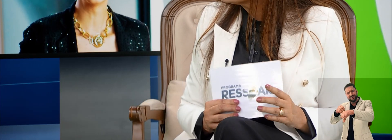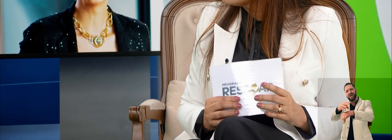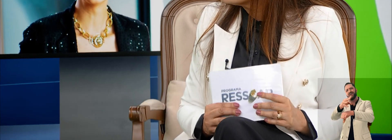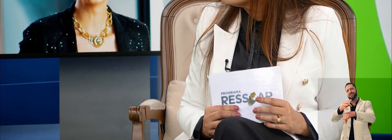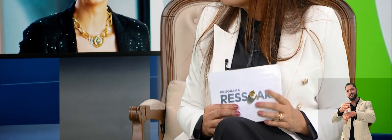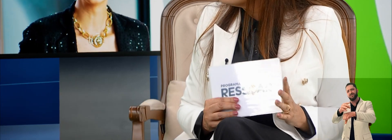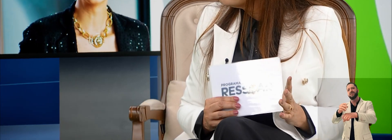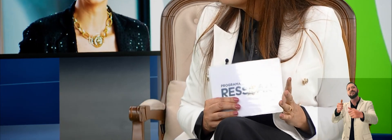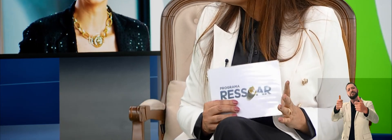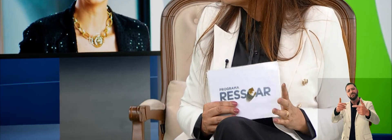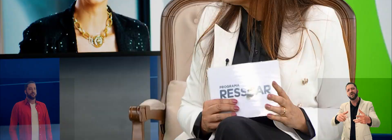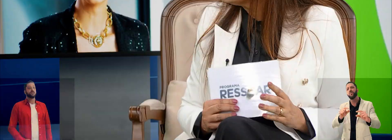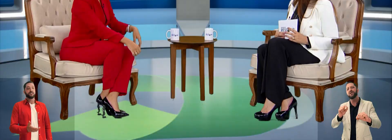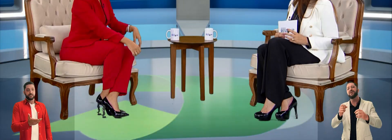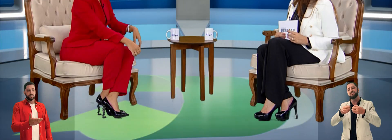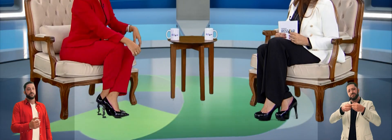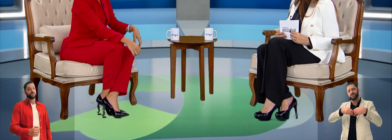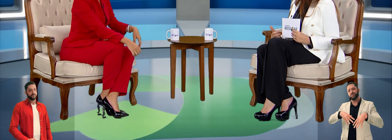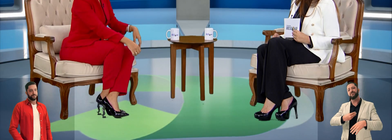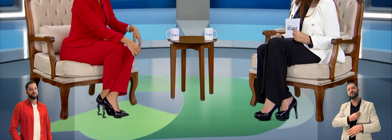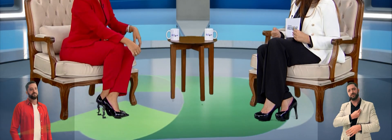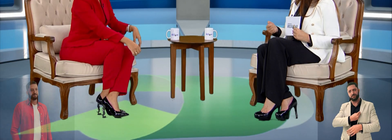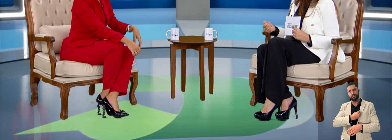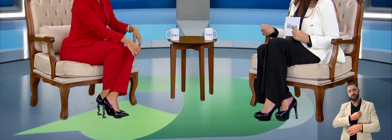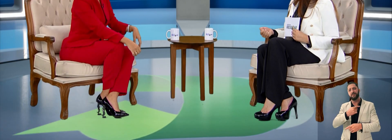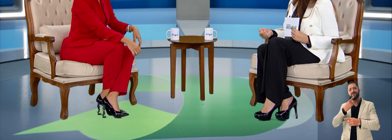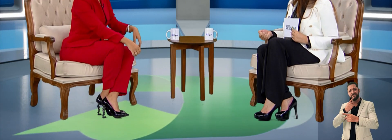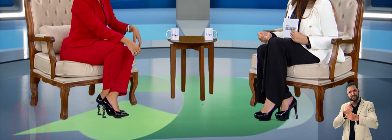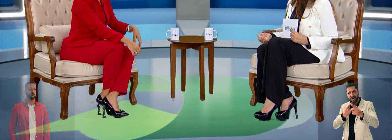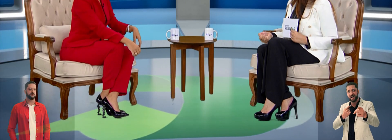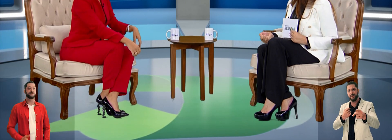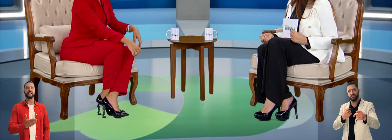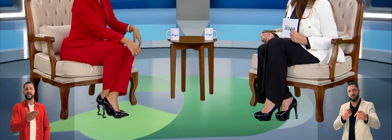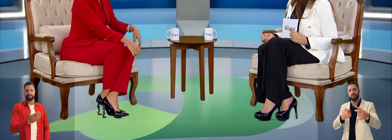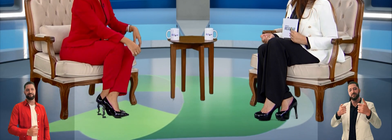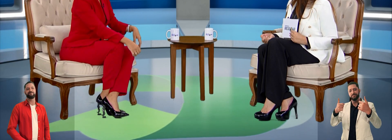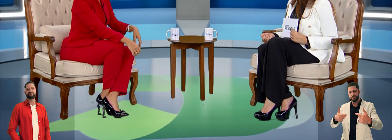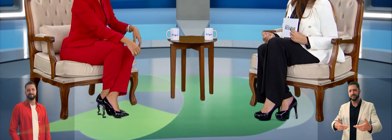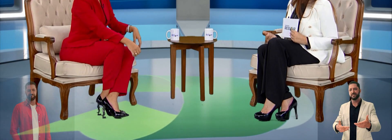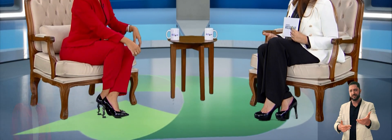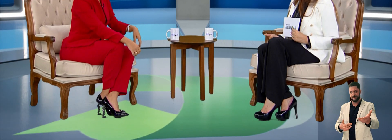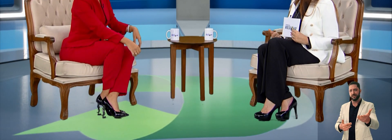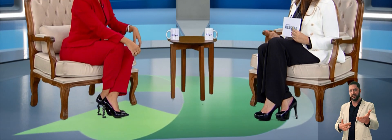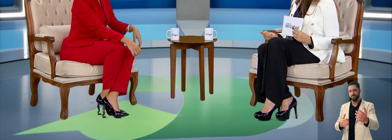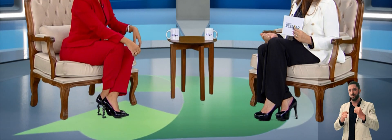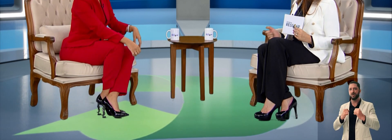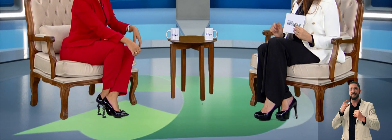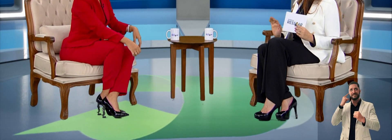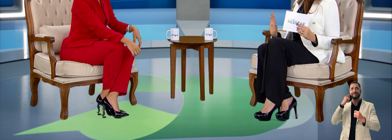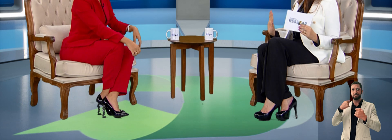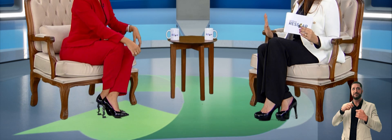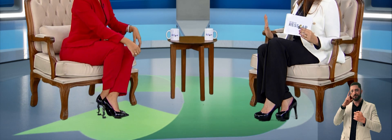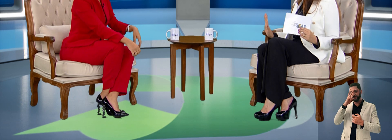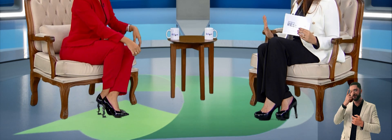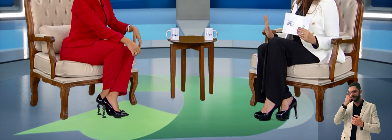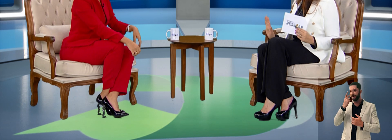deixar eles conscientes falando dos prejuízos, porque isso, às vezes quando toca na dor, fica mais fácil da gente falar, eu tenho que